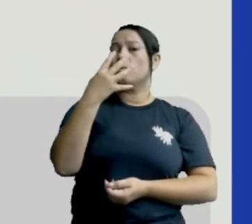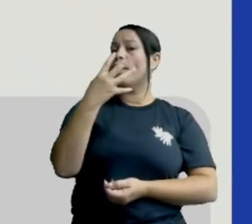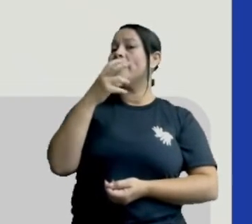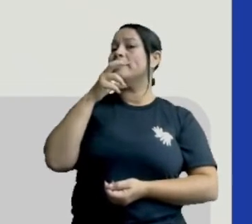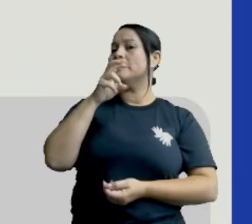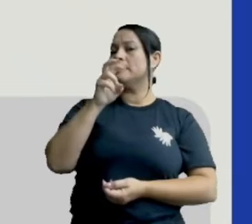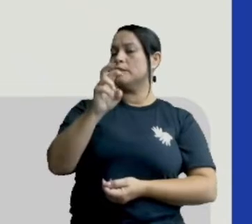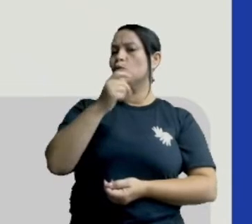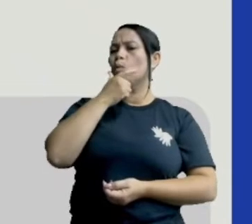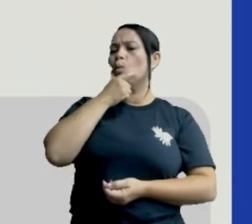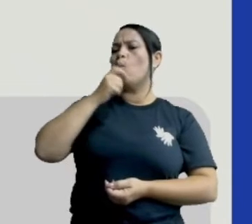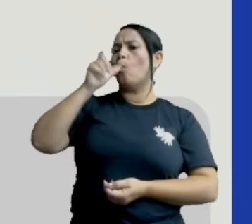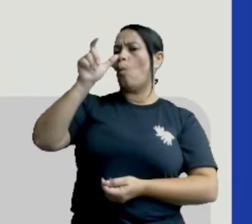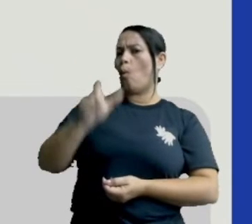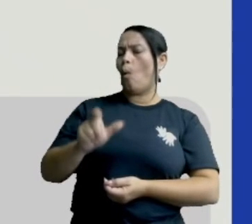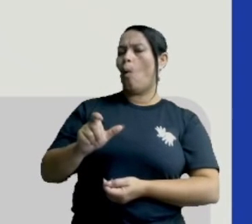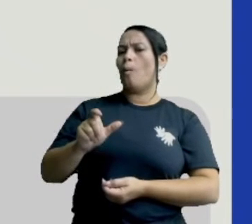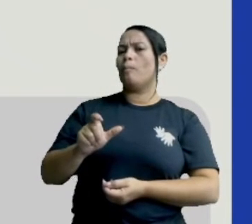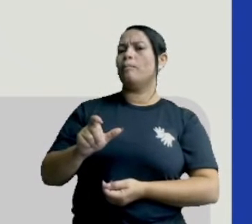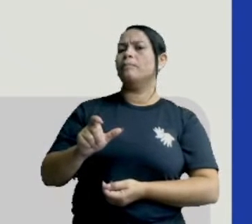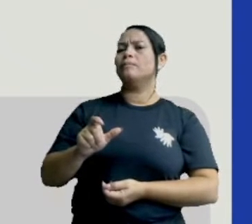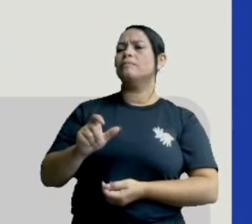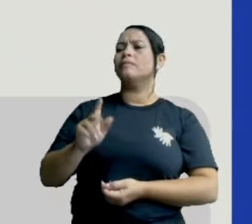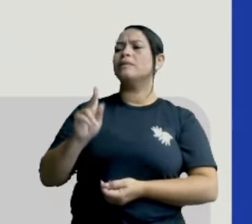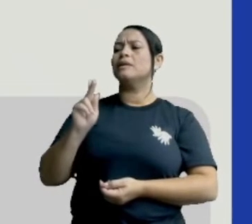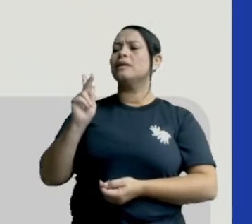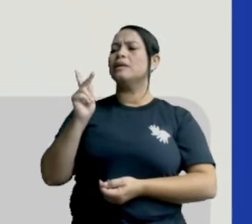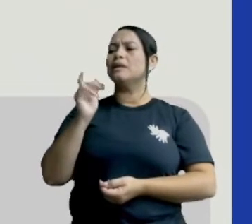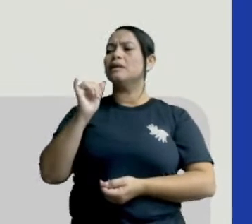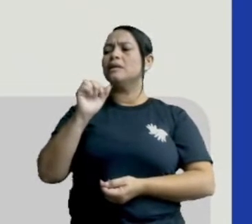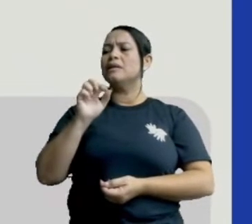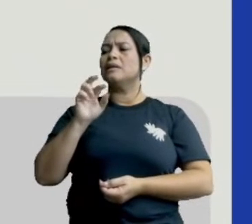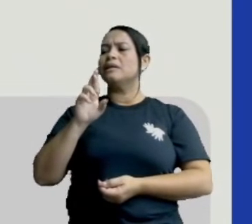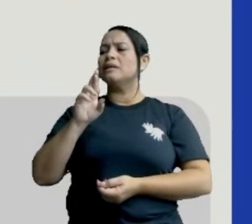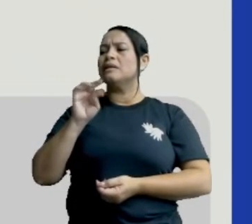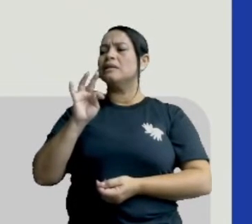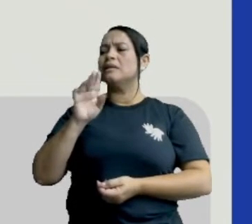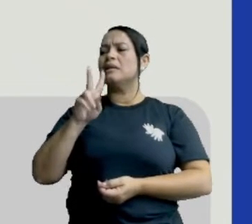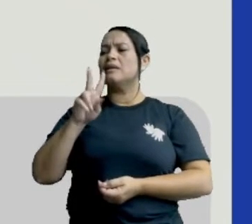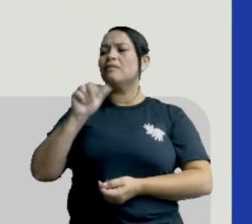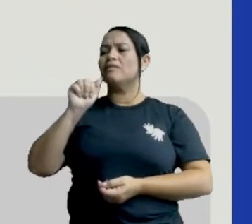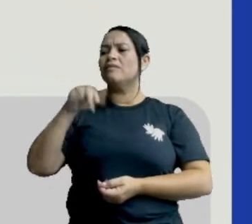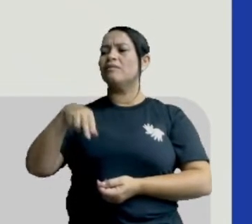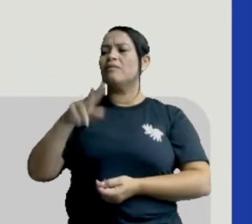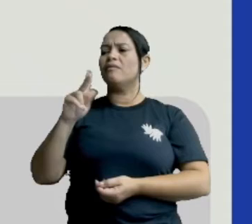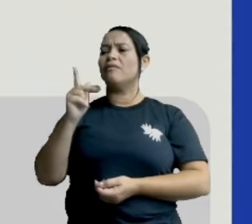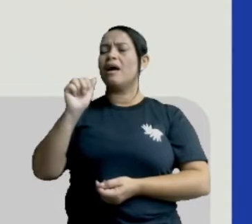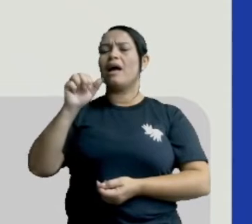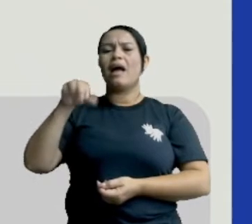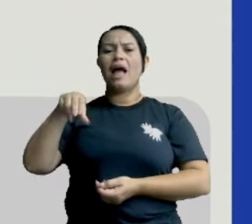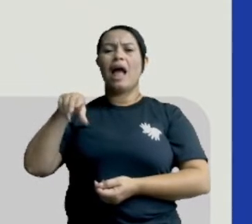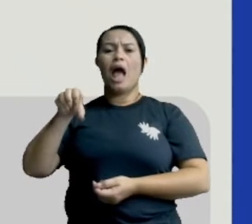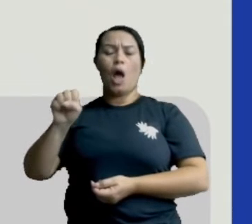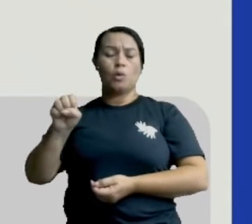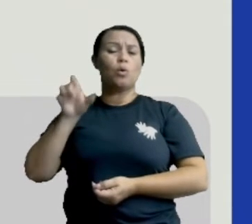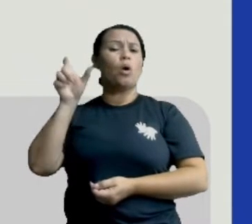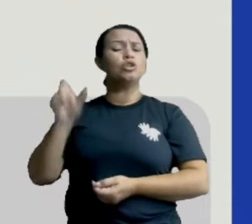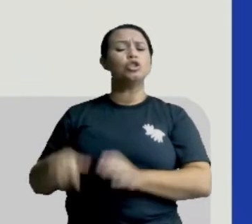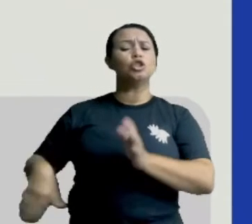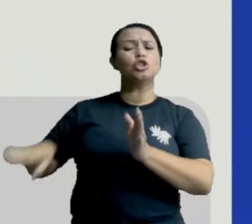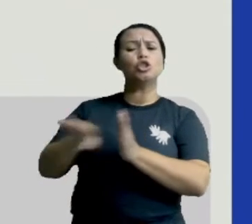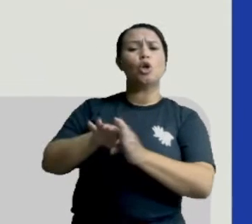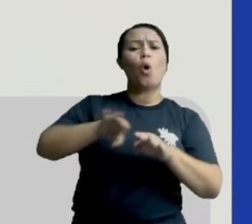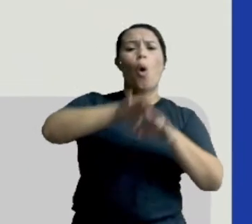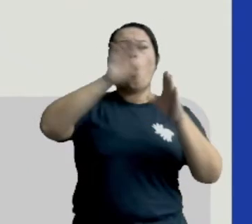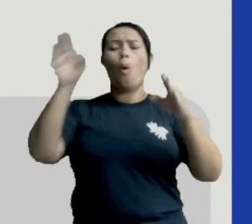1645, o coronel Hendrik van Hals chegou ao monte com 1.500 soldados. Ao